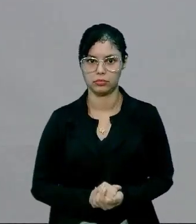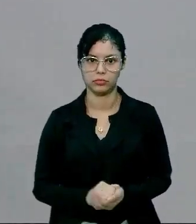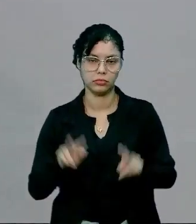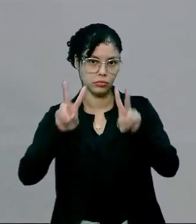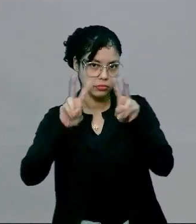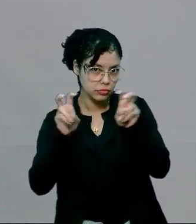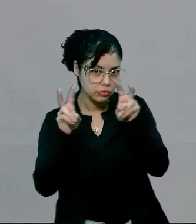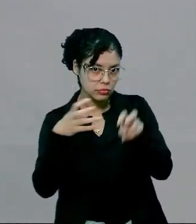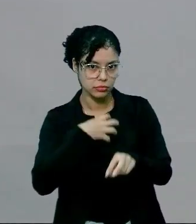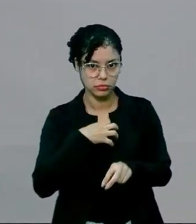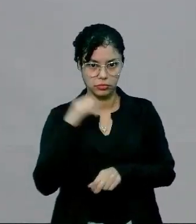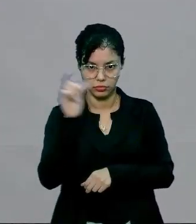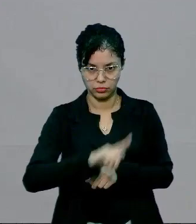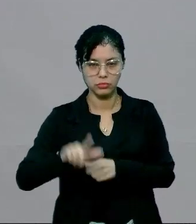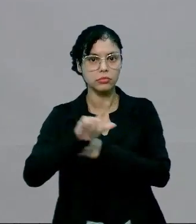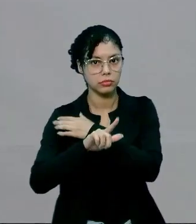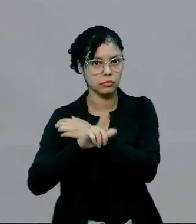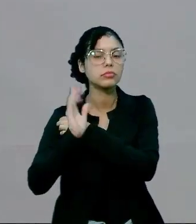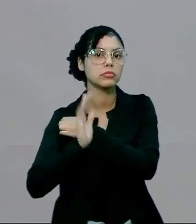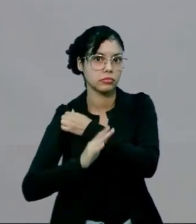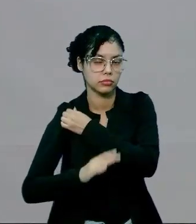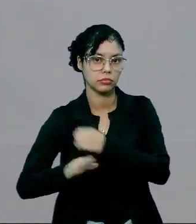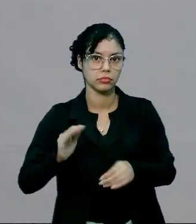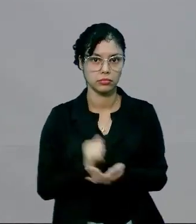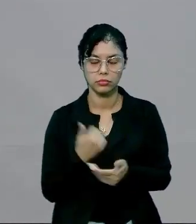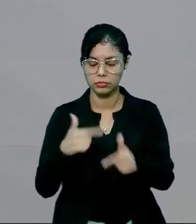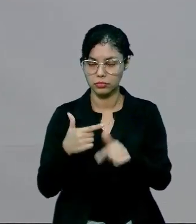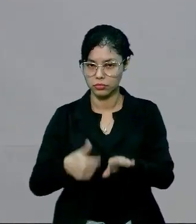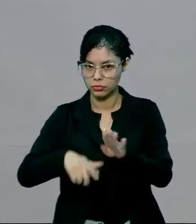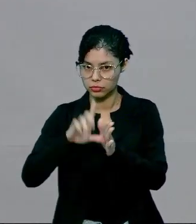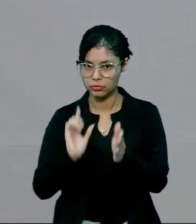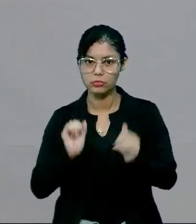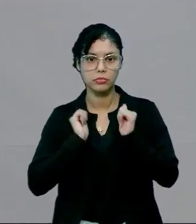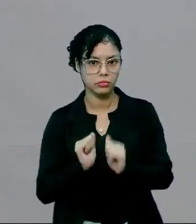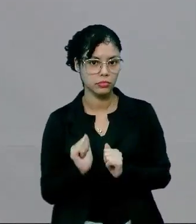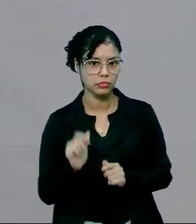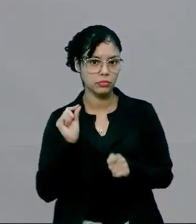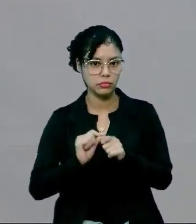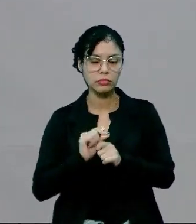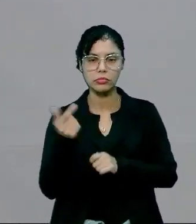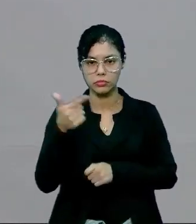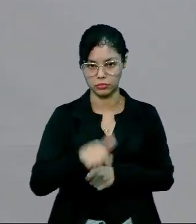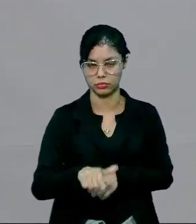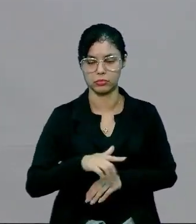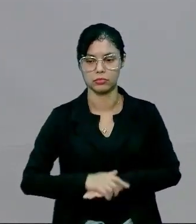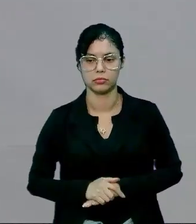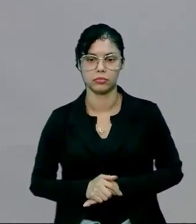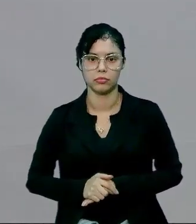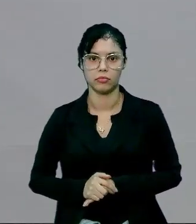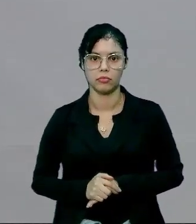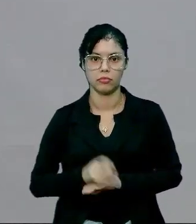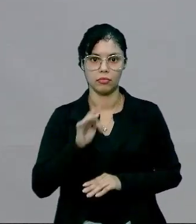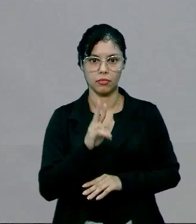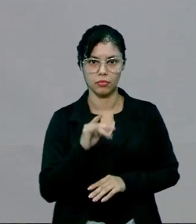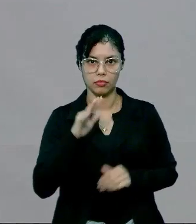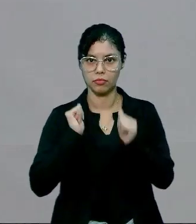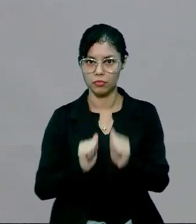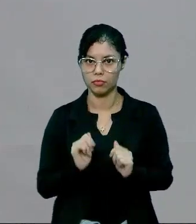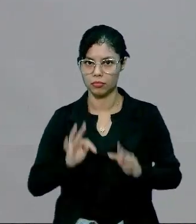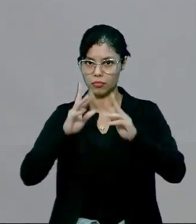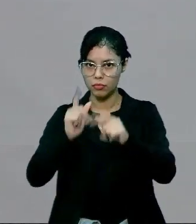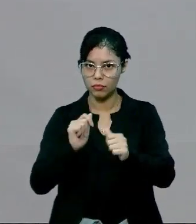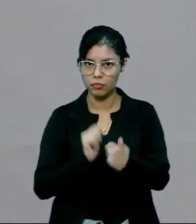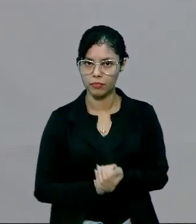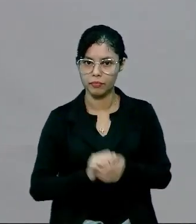no sentido literal de como ele já foi trabalhado anteriormente, mas ele pode ser reinventado. E aí, gente, o internauta, ele pode